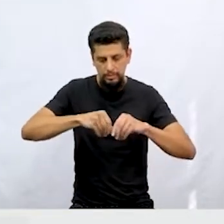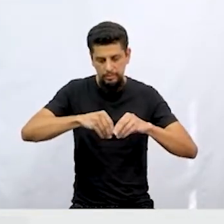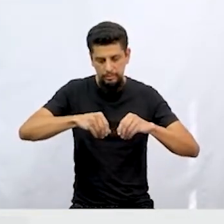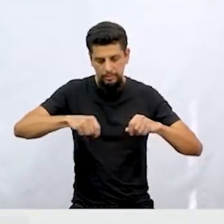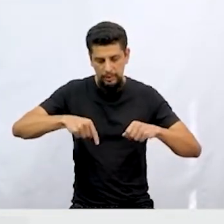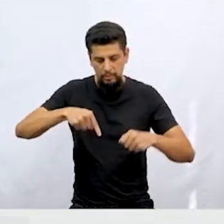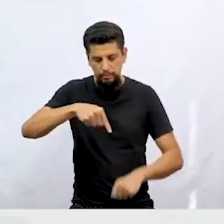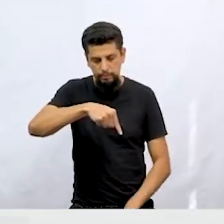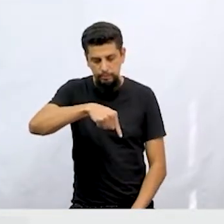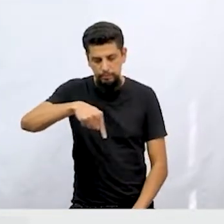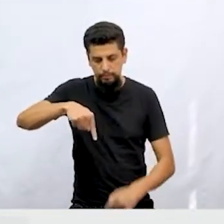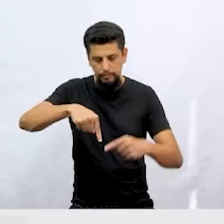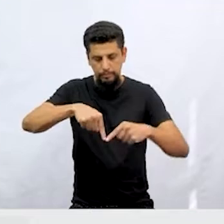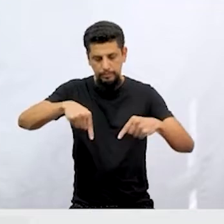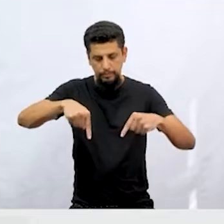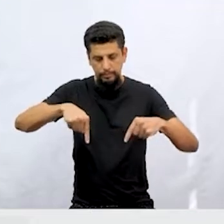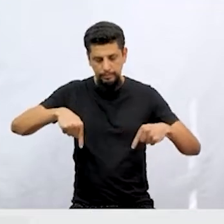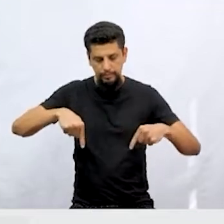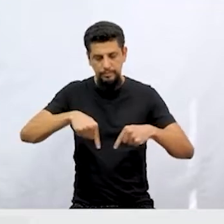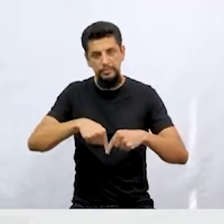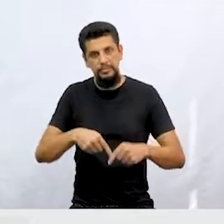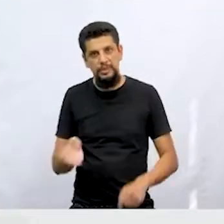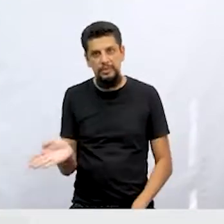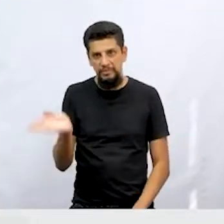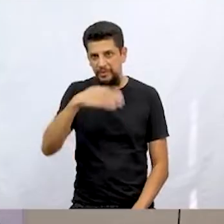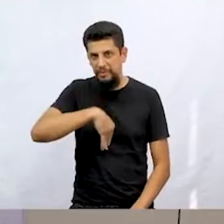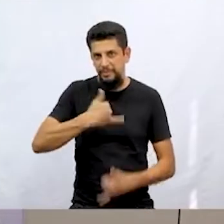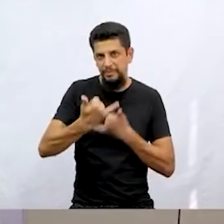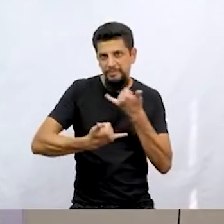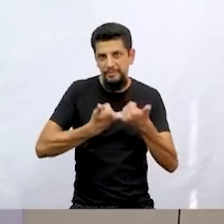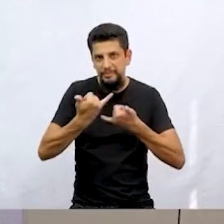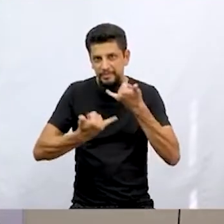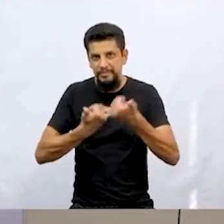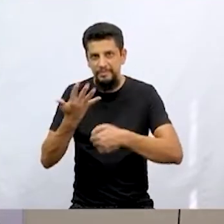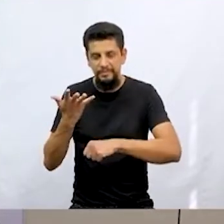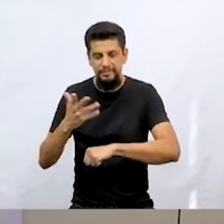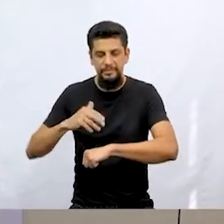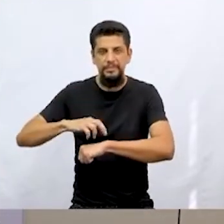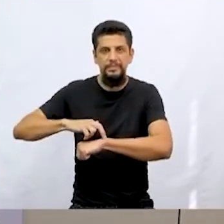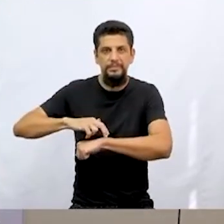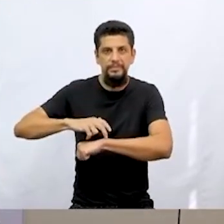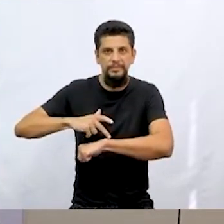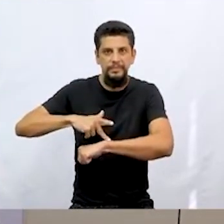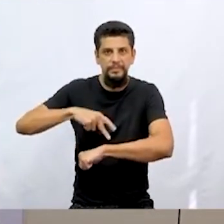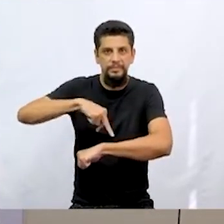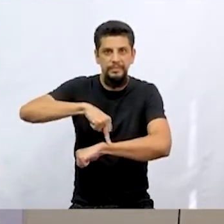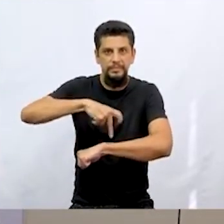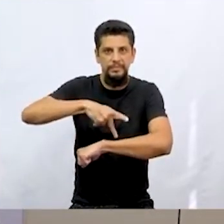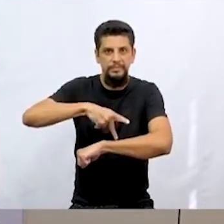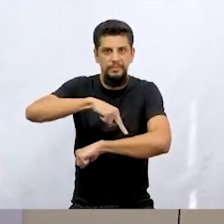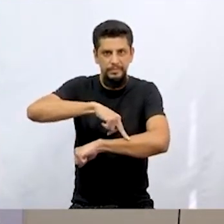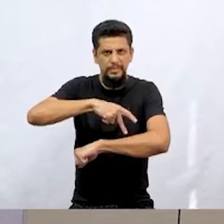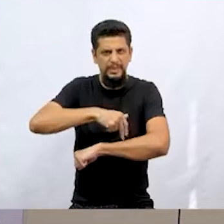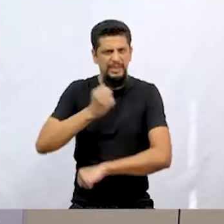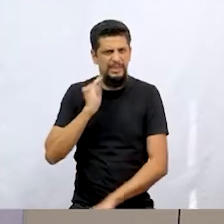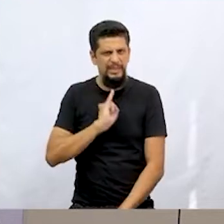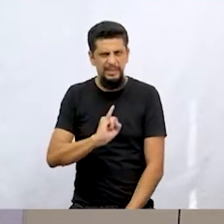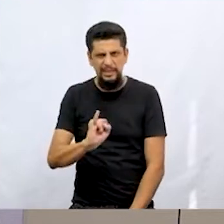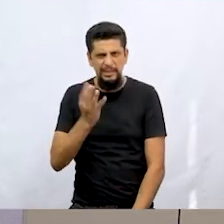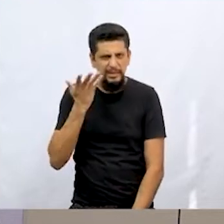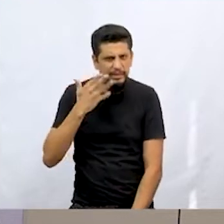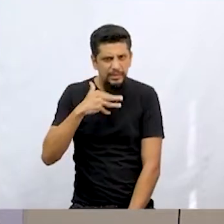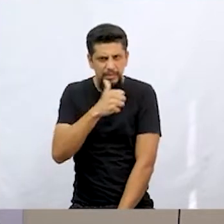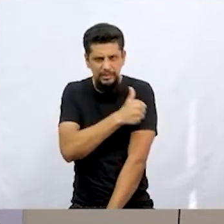areia, você pode riscar com pauzinho, é verdade, né? Vamos brincar de amarelinha? Vamos brincar de amarelinha. Será que os estudantes sabem brincar de